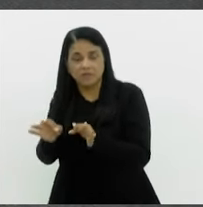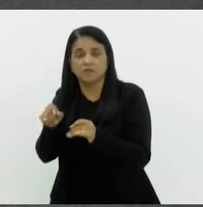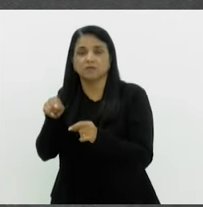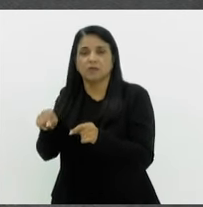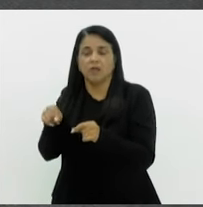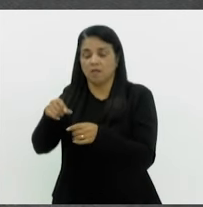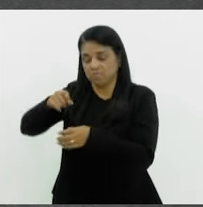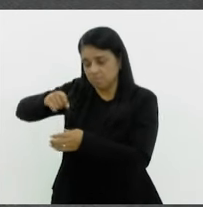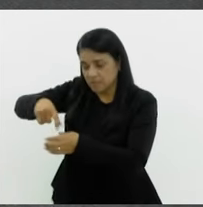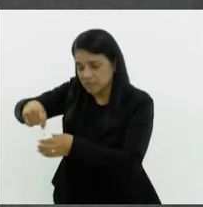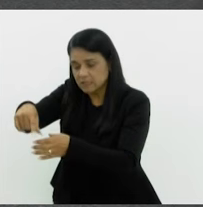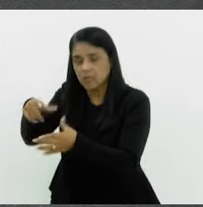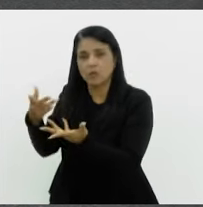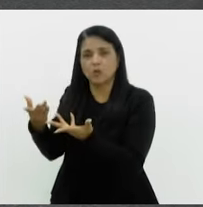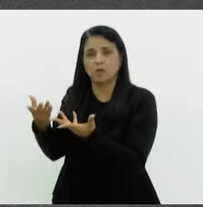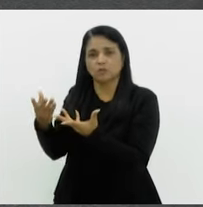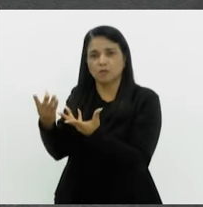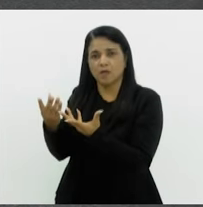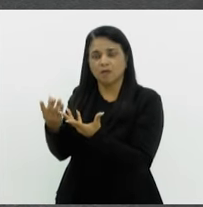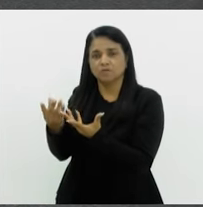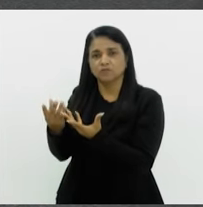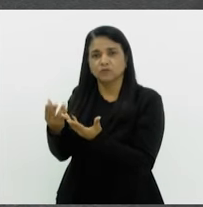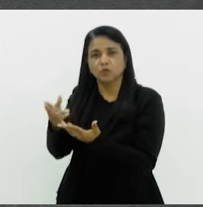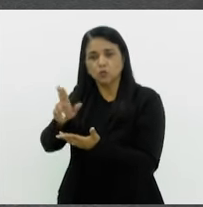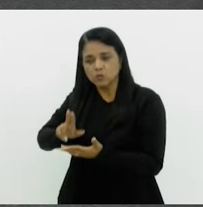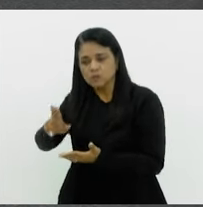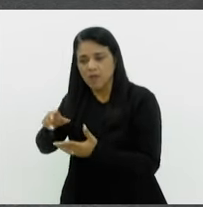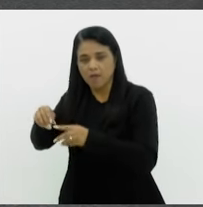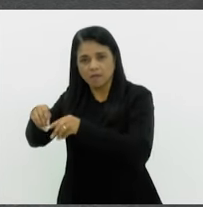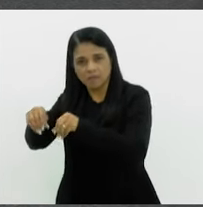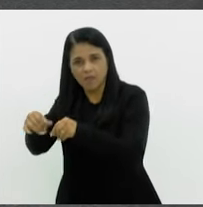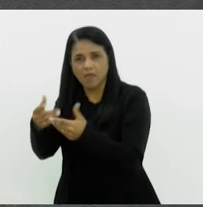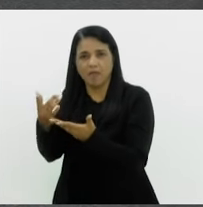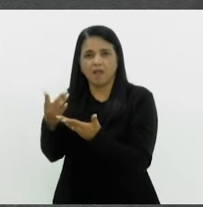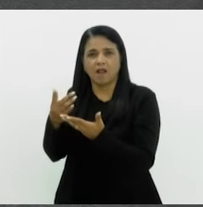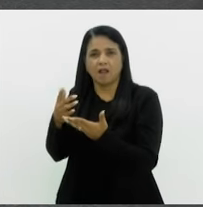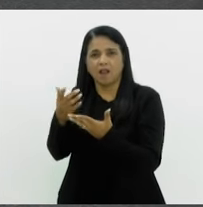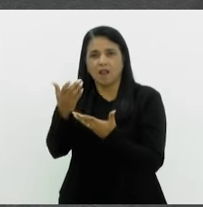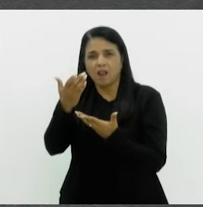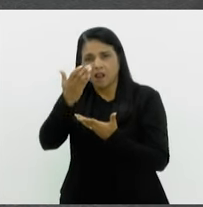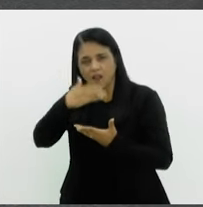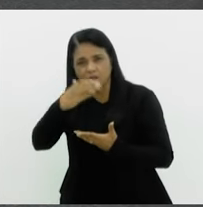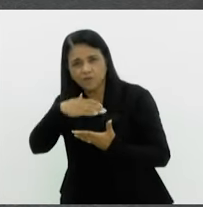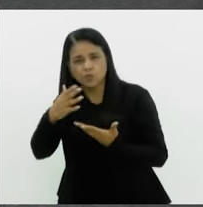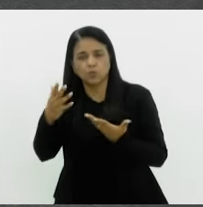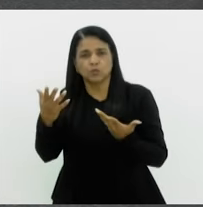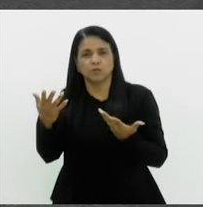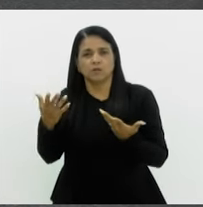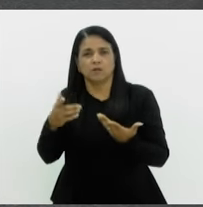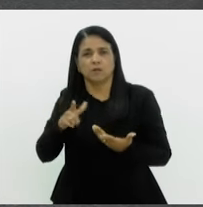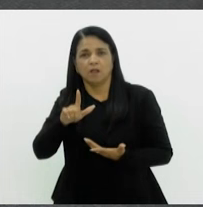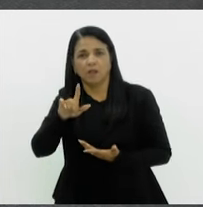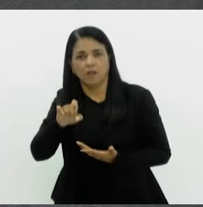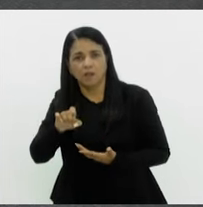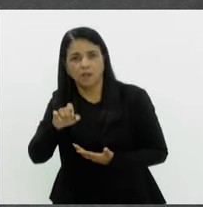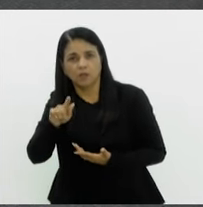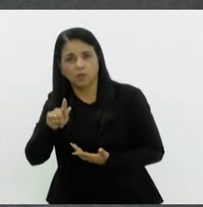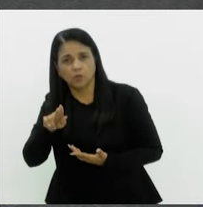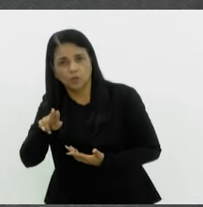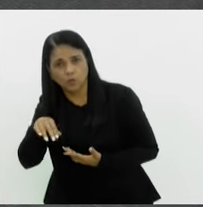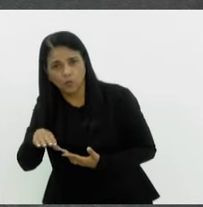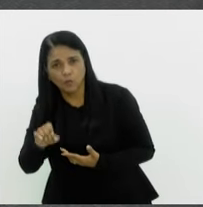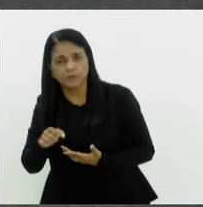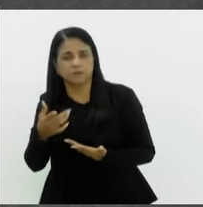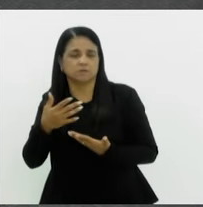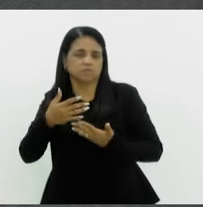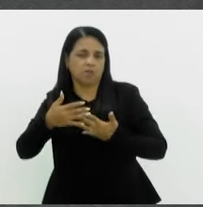terra, no resultado da plantação de legumes, de frutas, etc., etc., etc. E